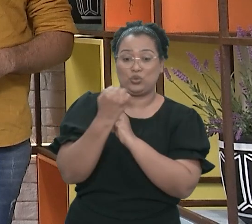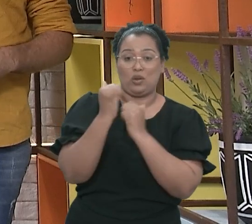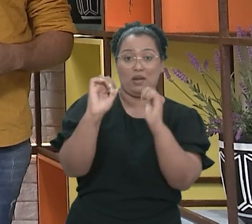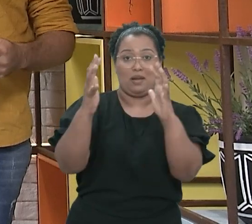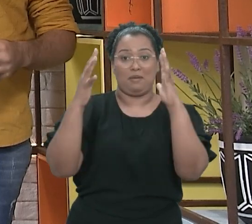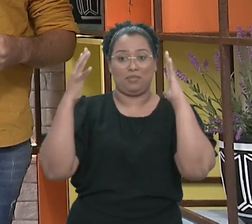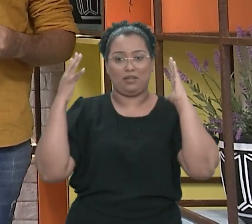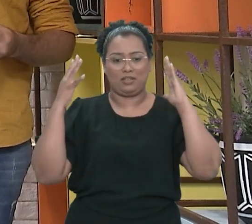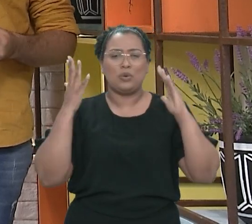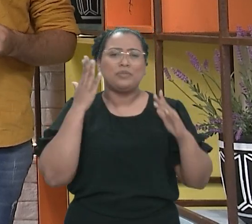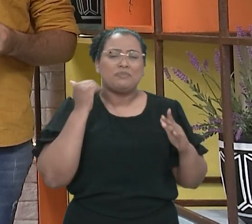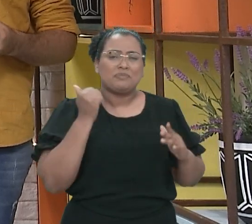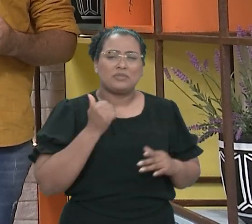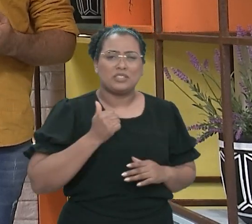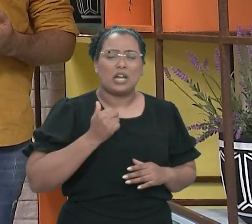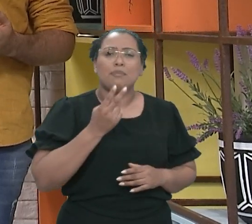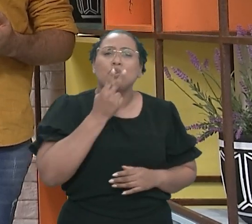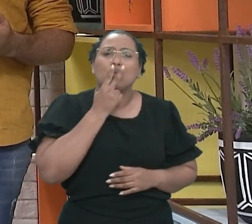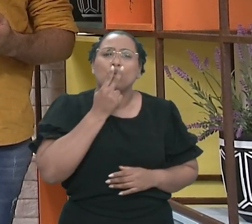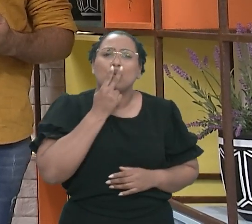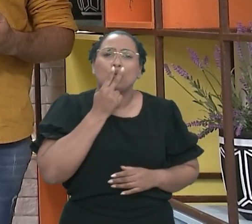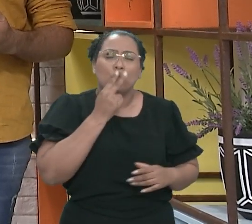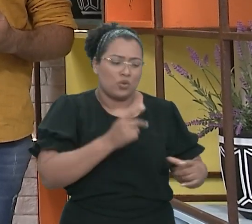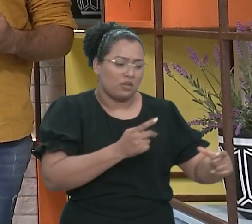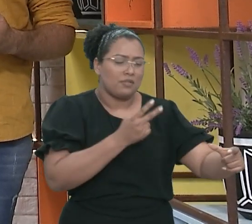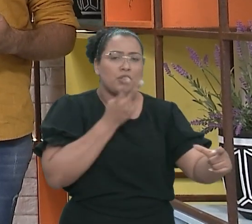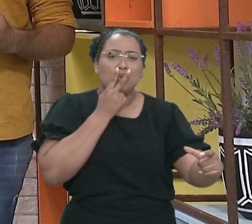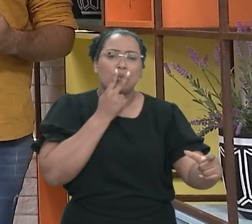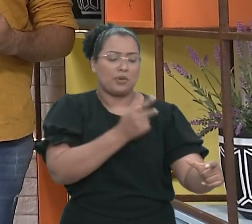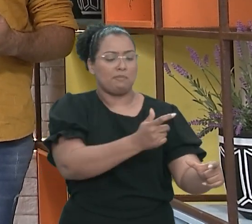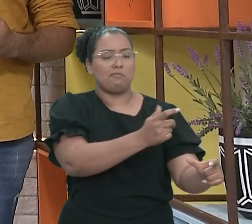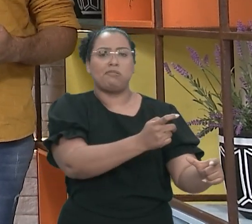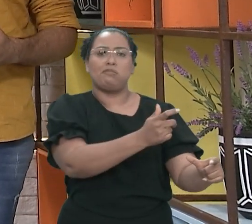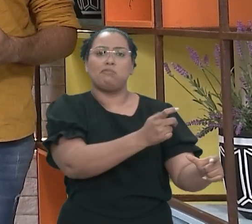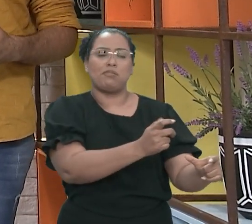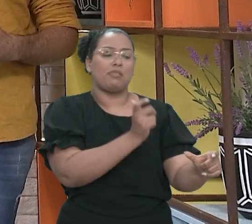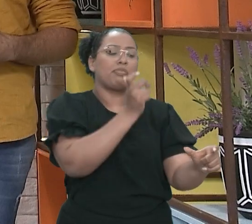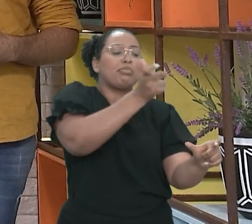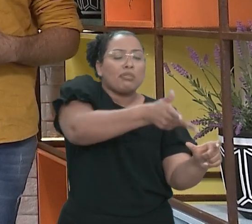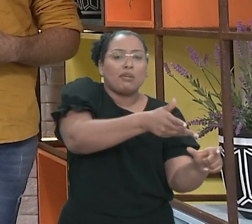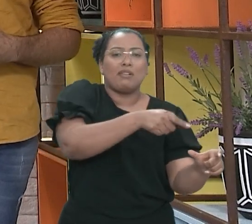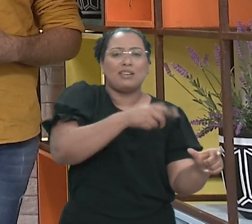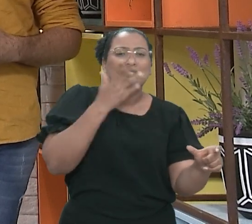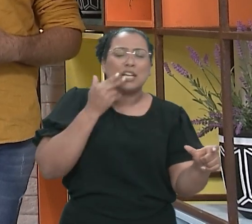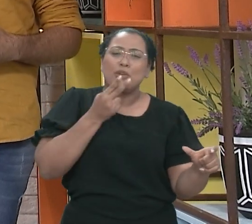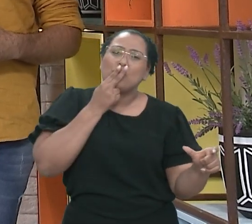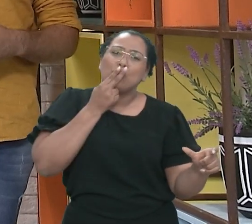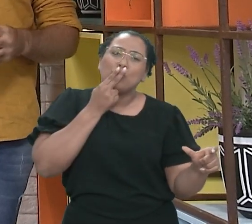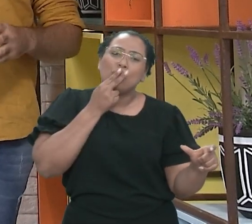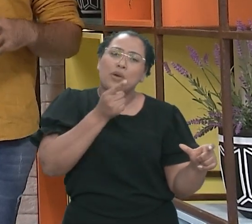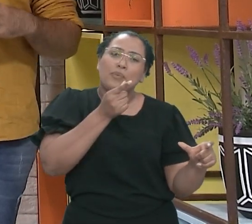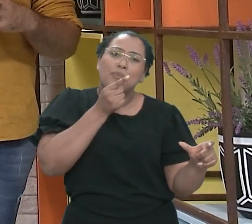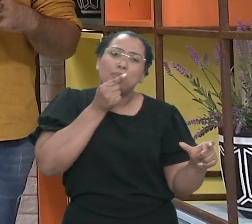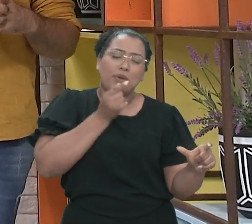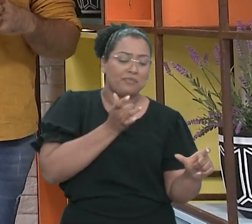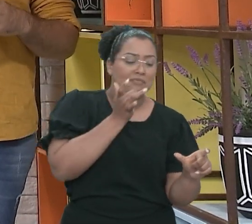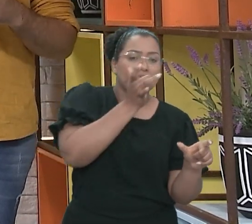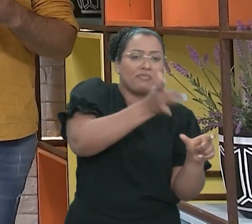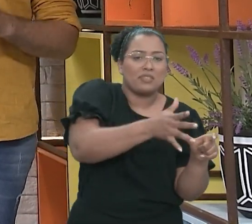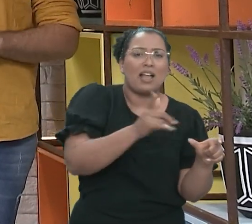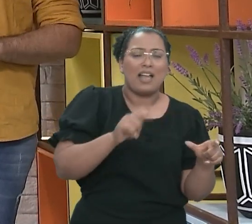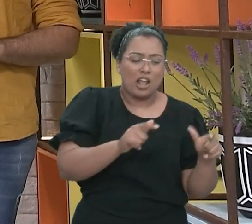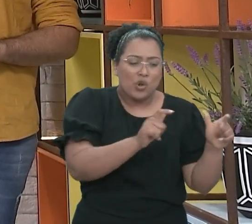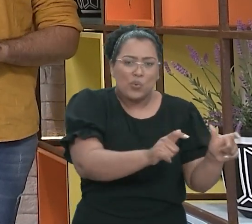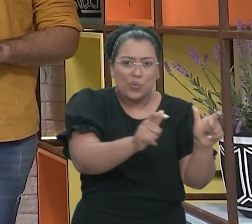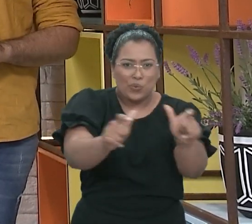espalharam bituqueiras na universidade para incentivar o descarte correto de restos de cigarro. São alguns recipientes